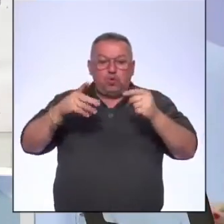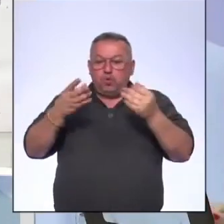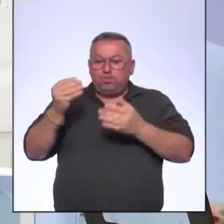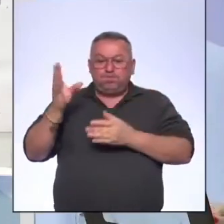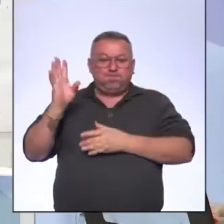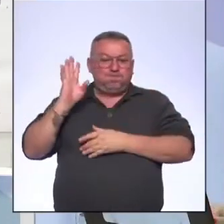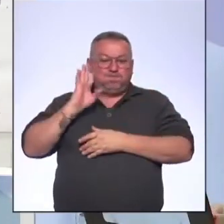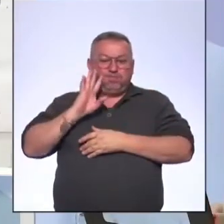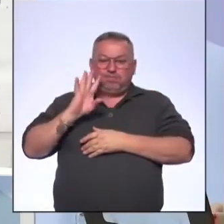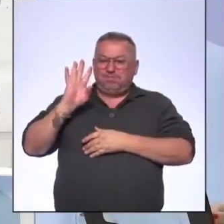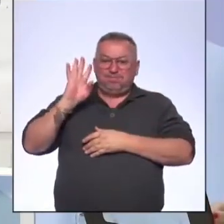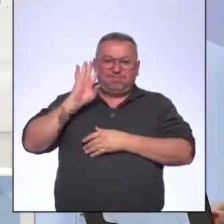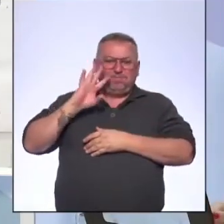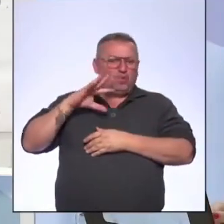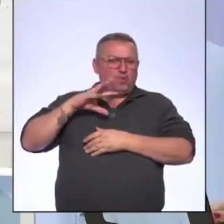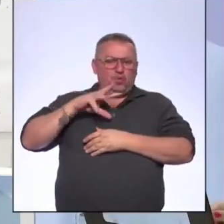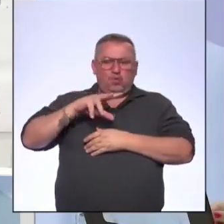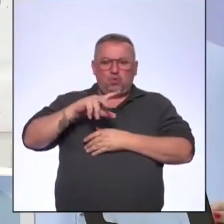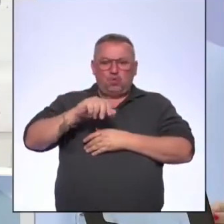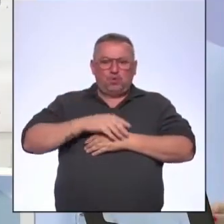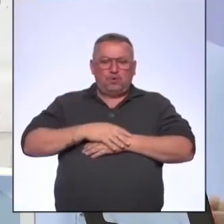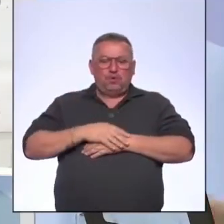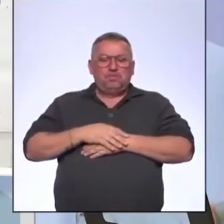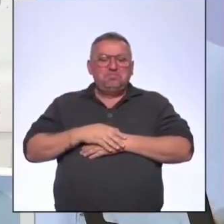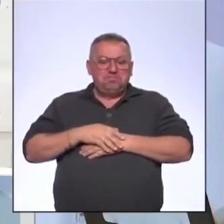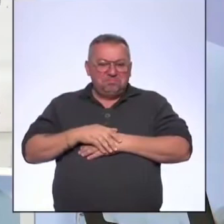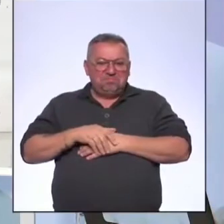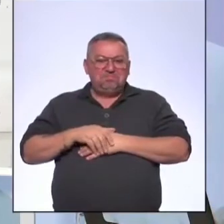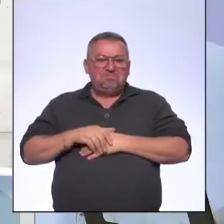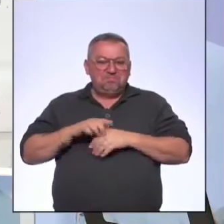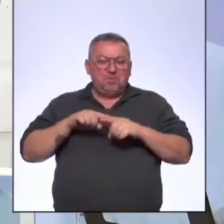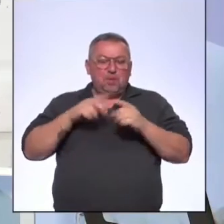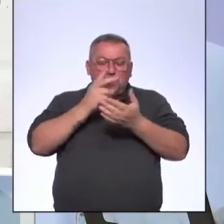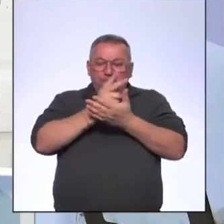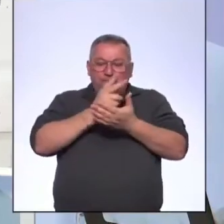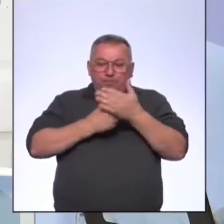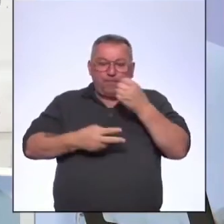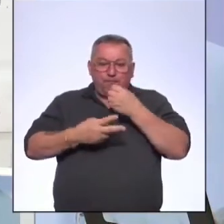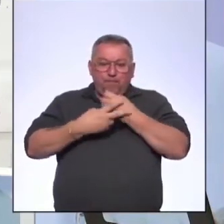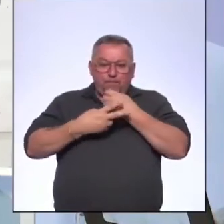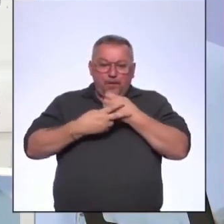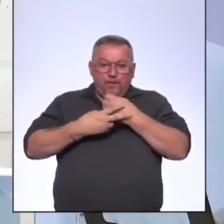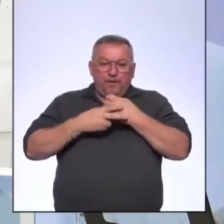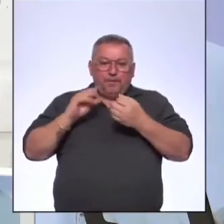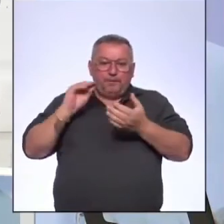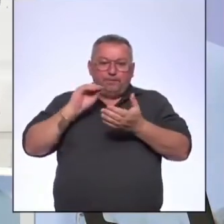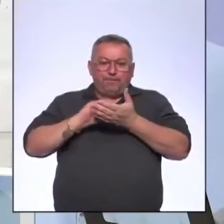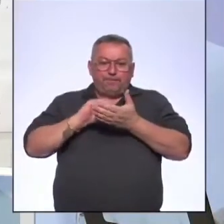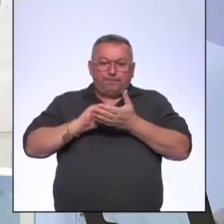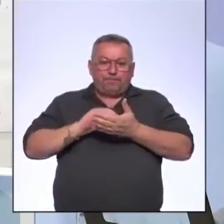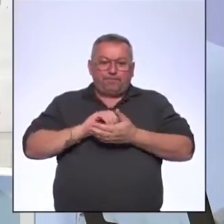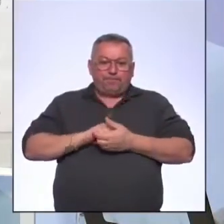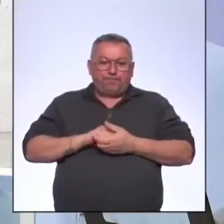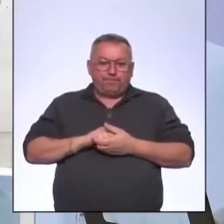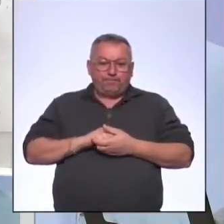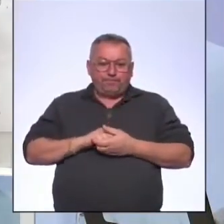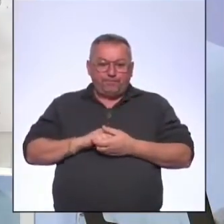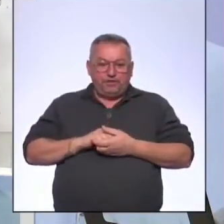muito parecido aqui, né? Usei o mesmo verbo. Eu vou acrescentar aqui, ó. Tudo